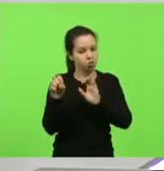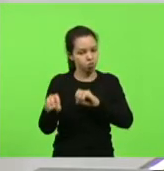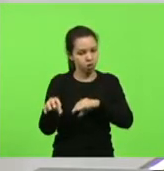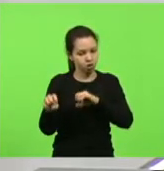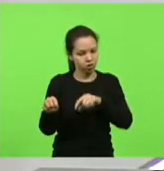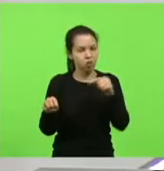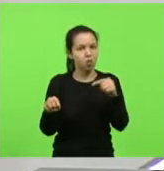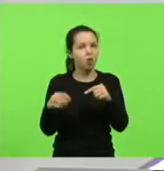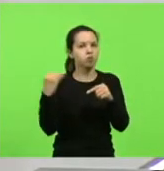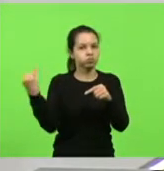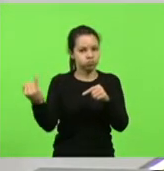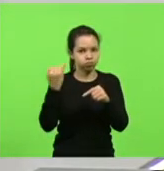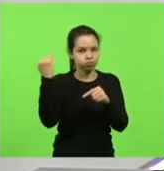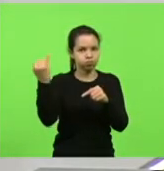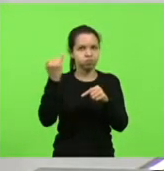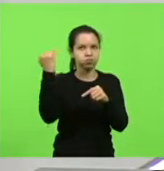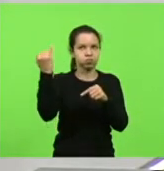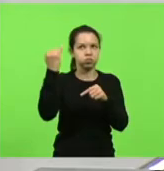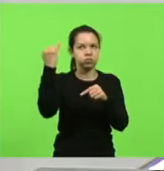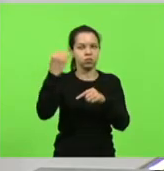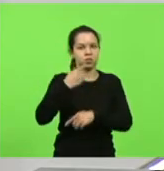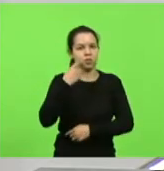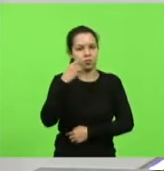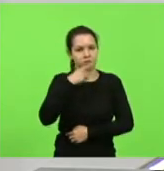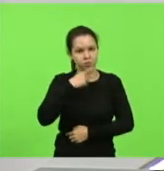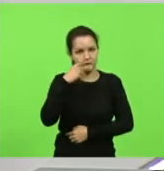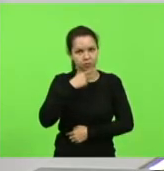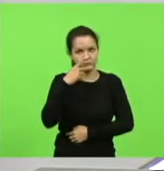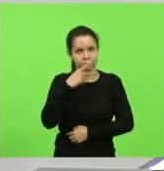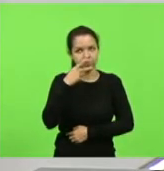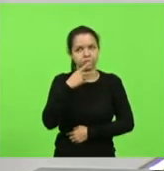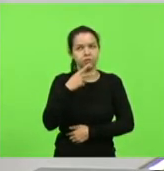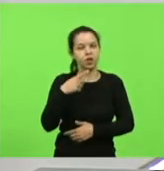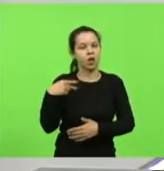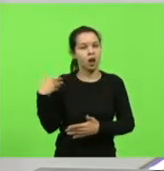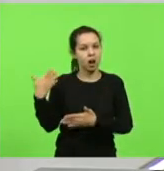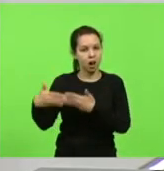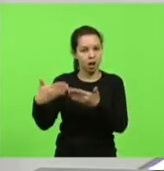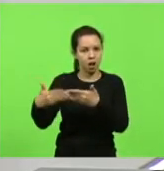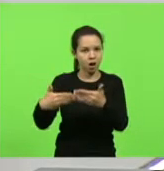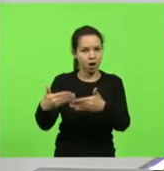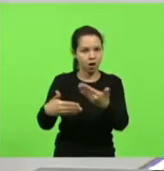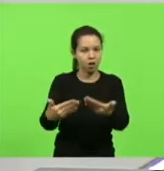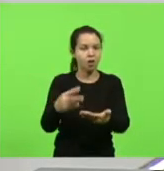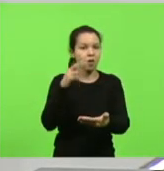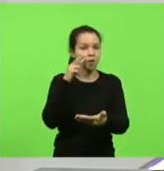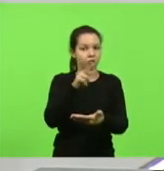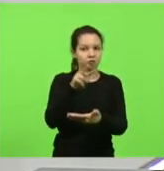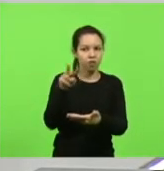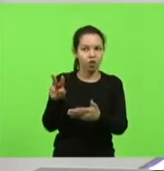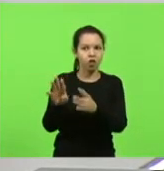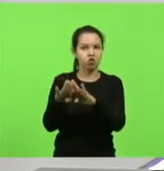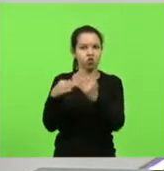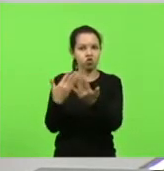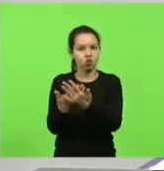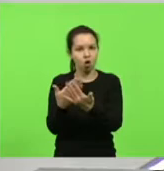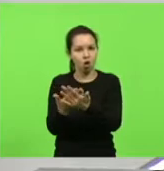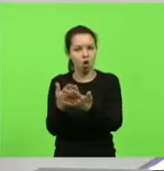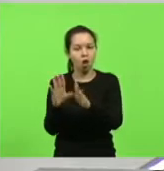atividade essencial, né, deputado Kennedy? E de lá para cá, a gente está vendo as escolas abrindo,